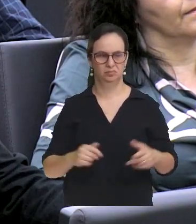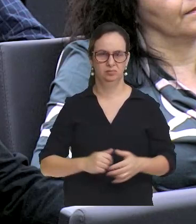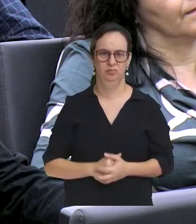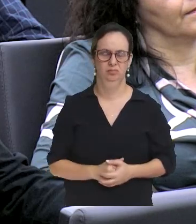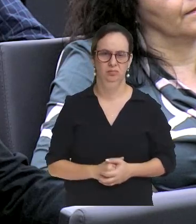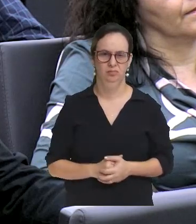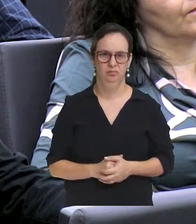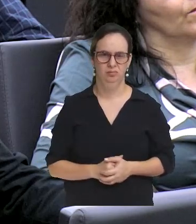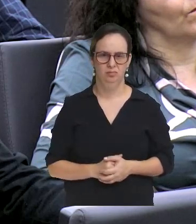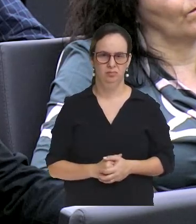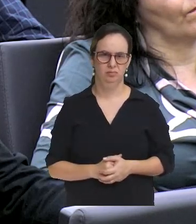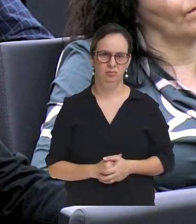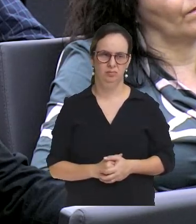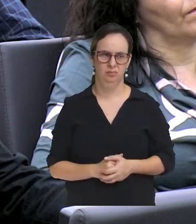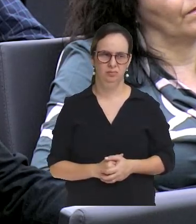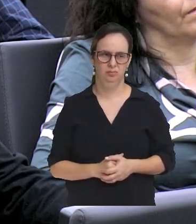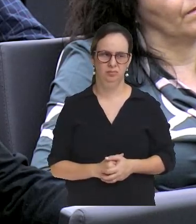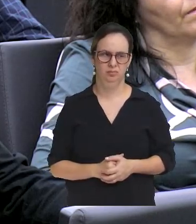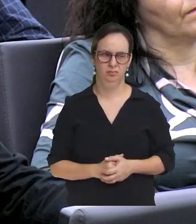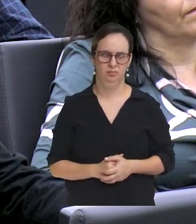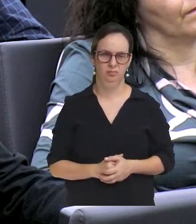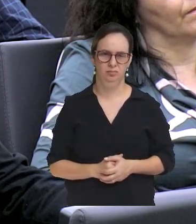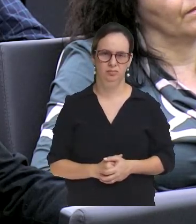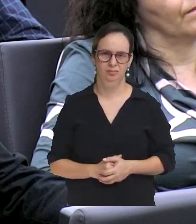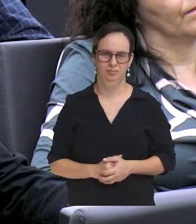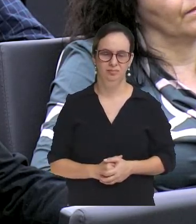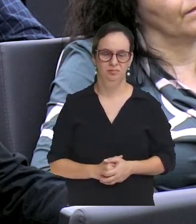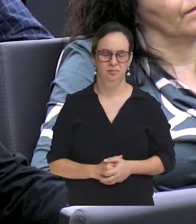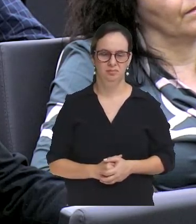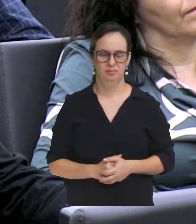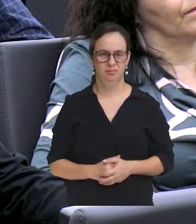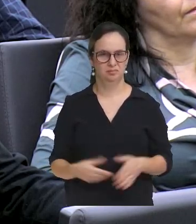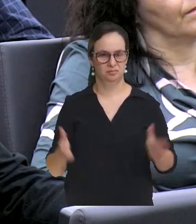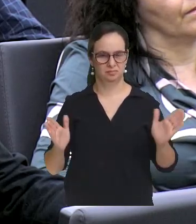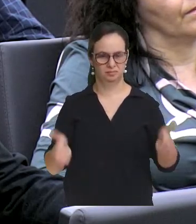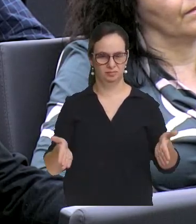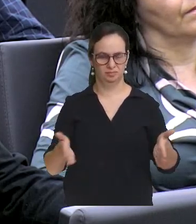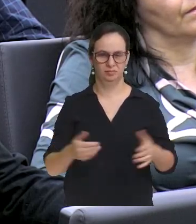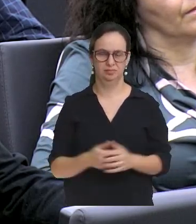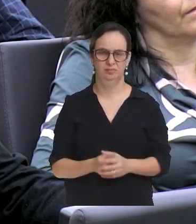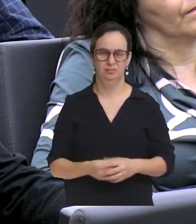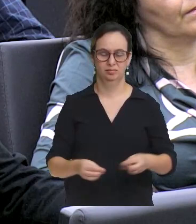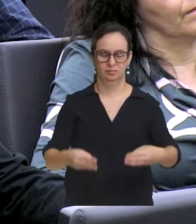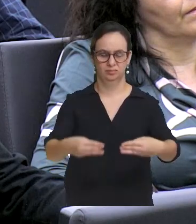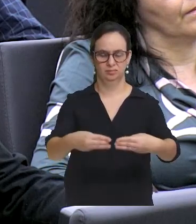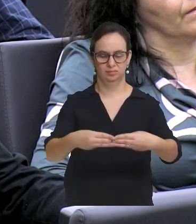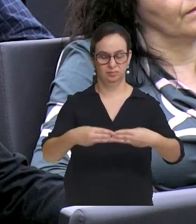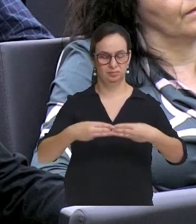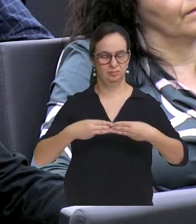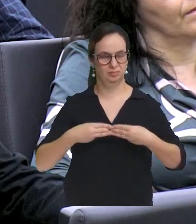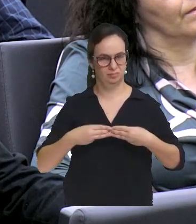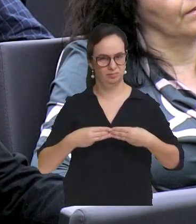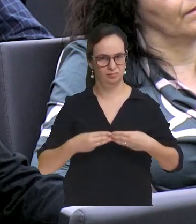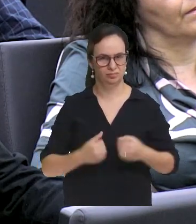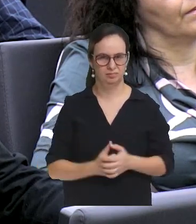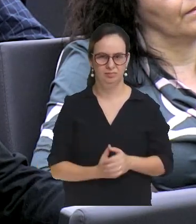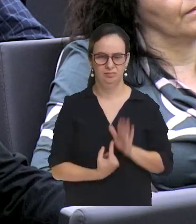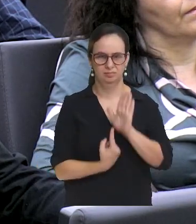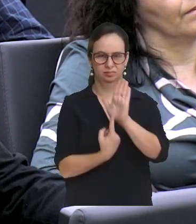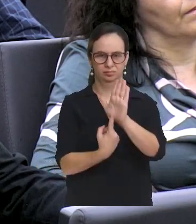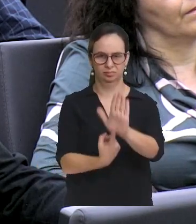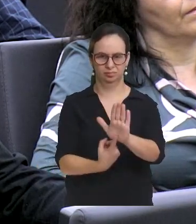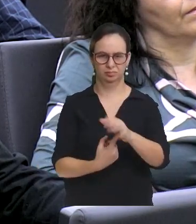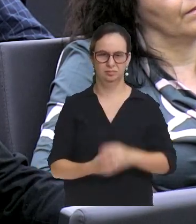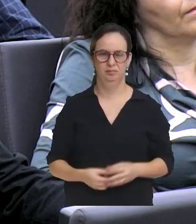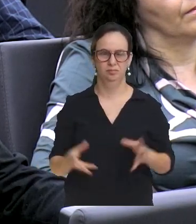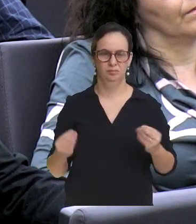prerrogativas que me fez fazer essa moção por um único fato, mas é um fato que representa muito aquilo que eles construíram aqui dentro, que